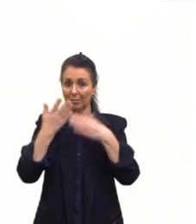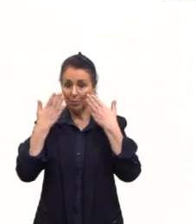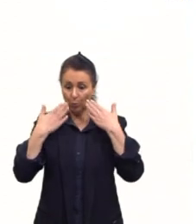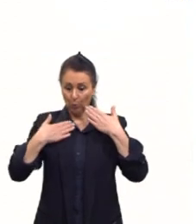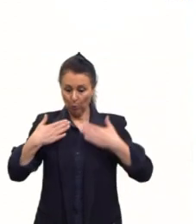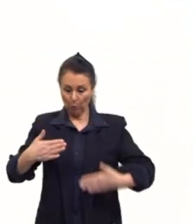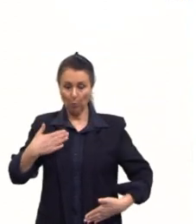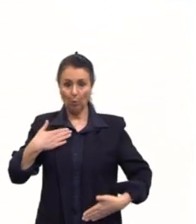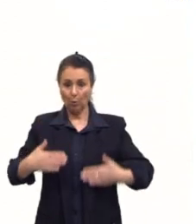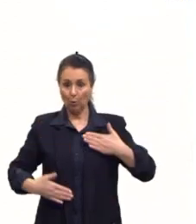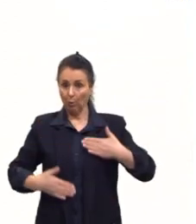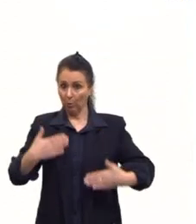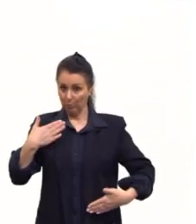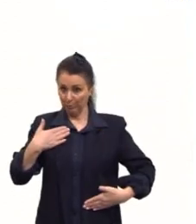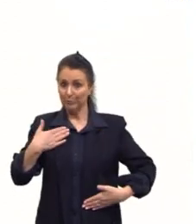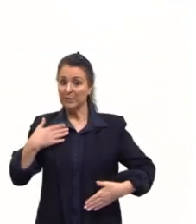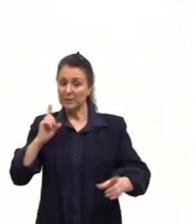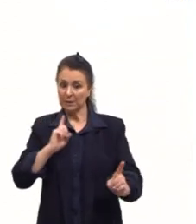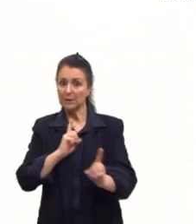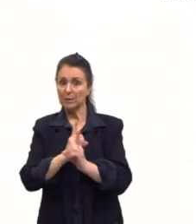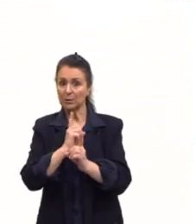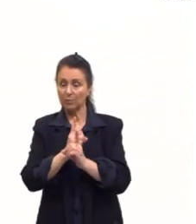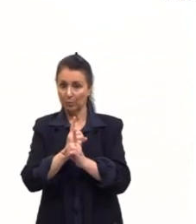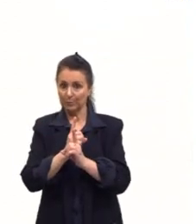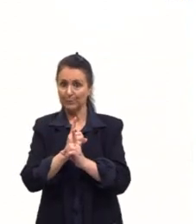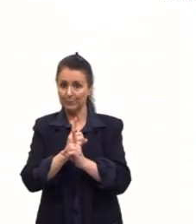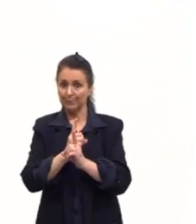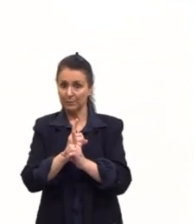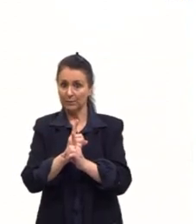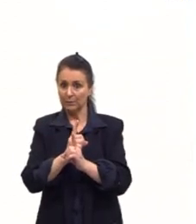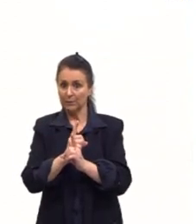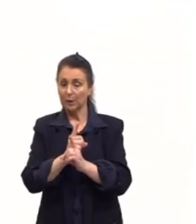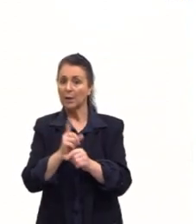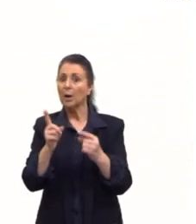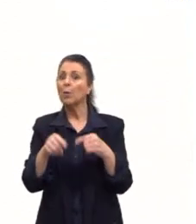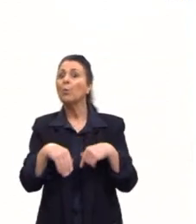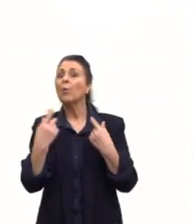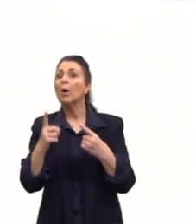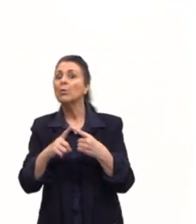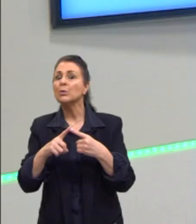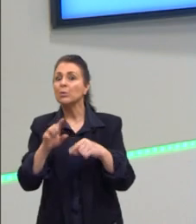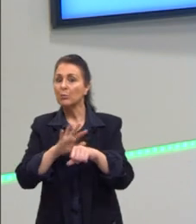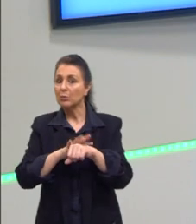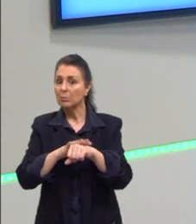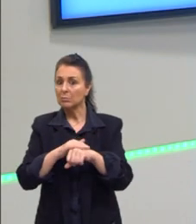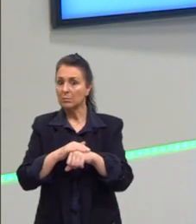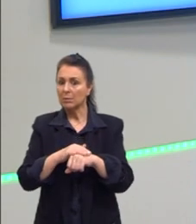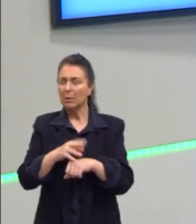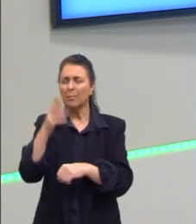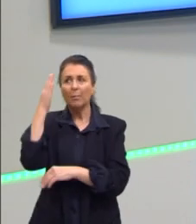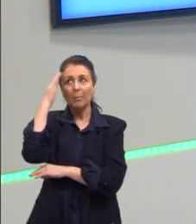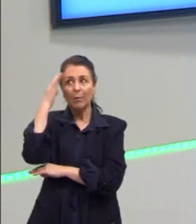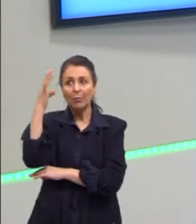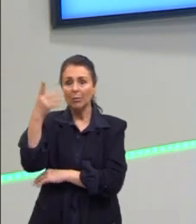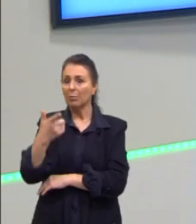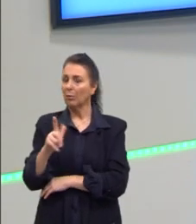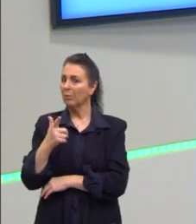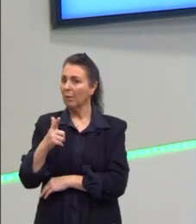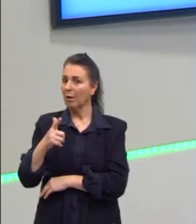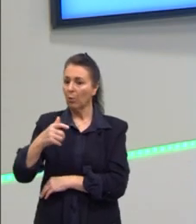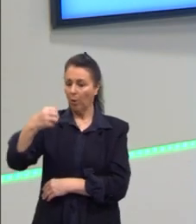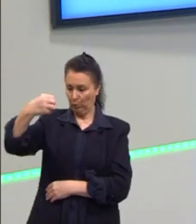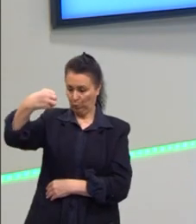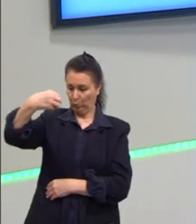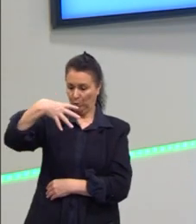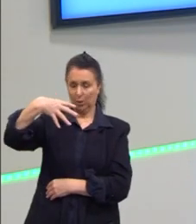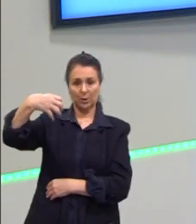do nosso corpo são detectadas e são diagnosticadas doenças você Já pensaram que se não tivesse o raio x A